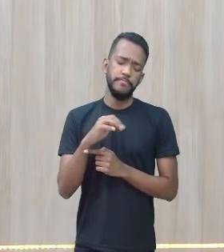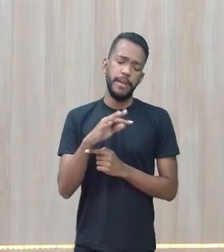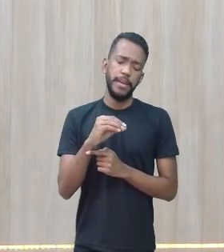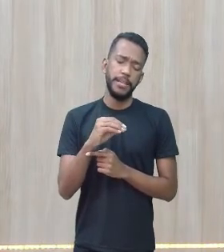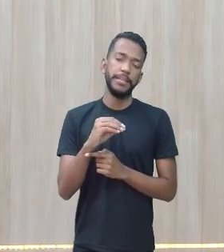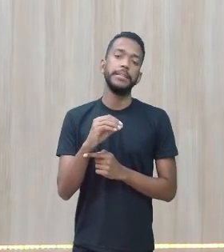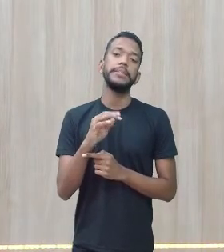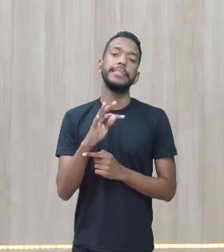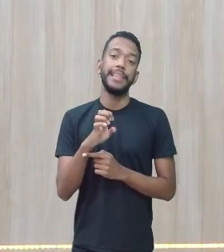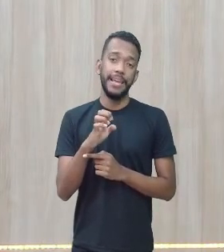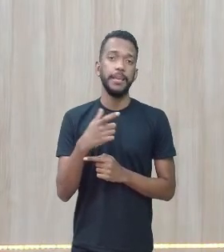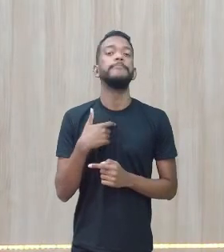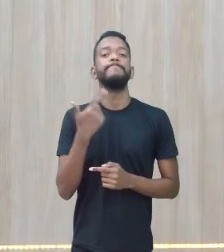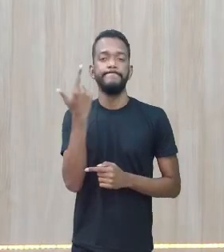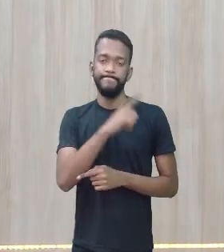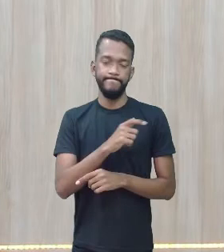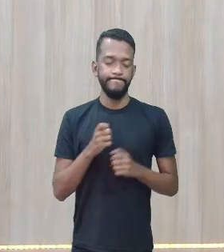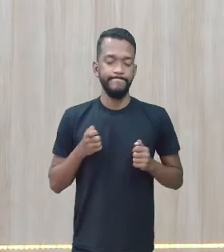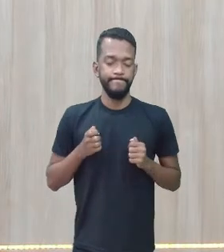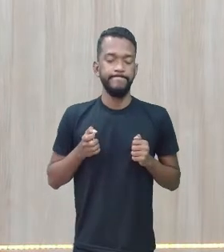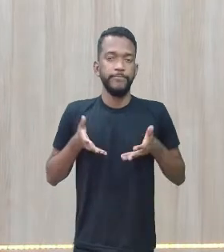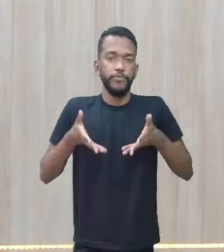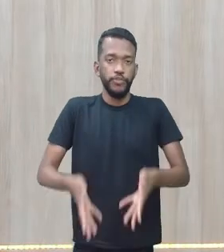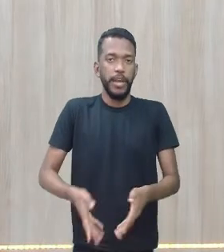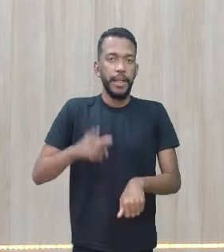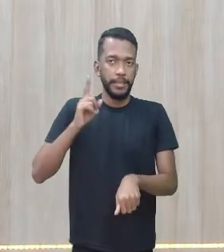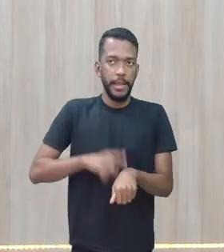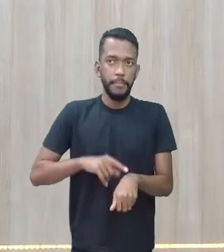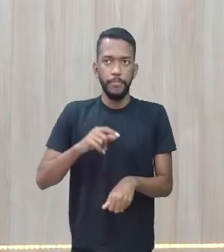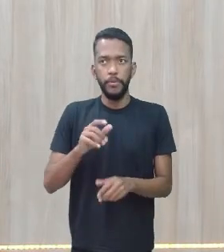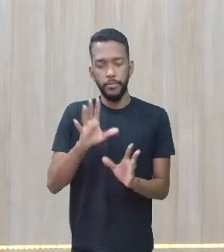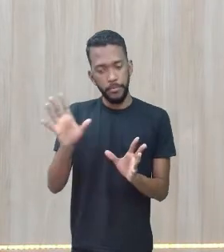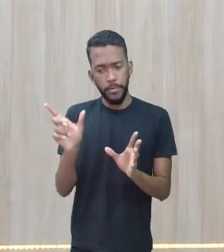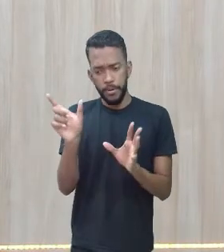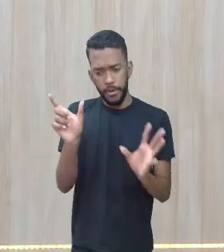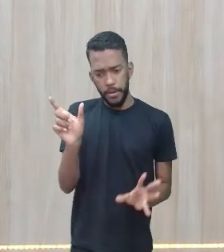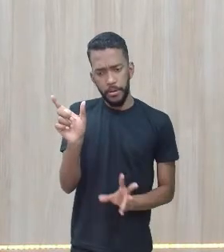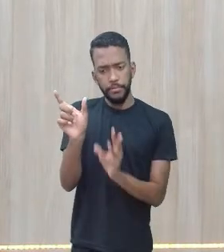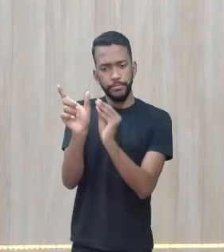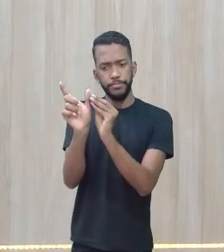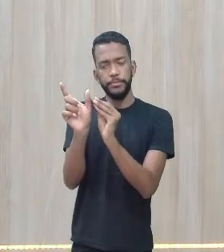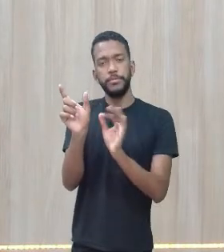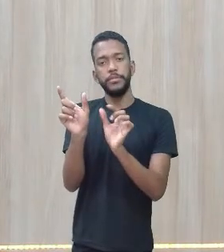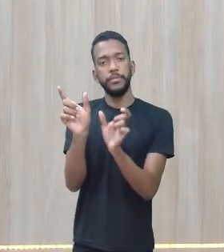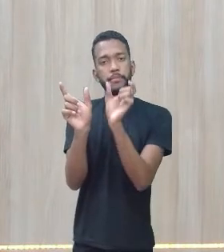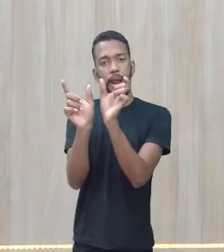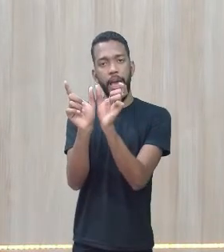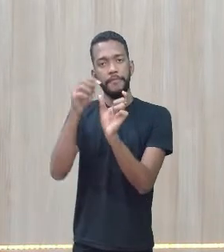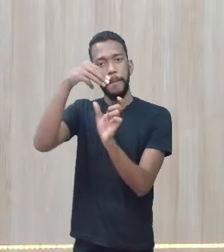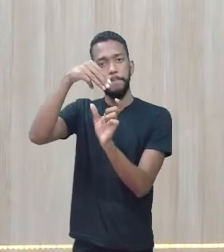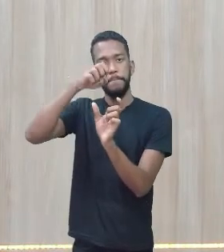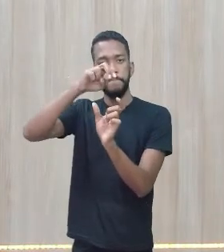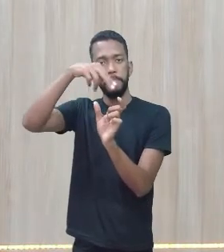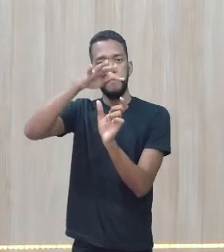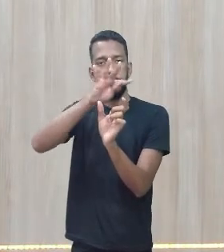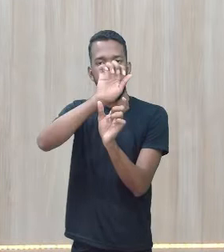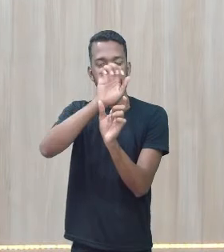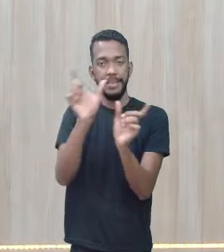tempo, não é? E aí eu usei algo a mais que o radical.